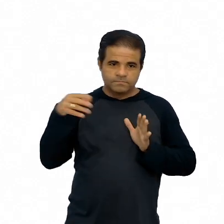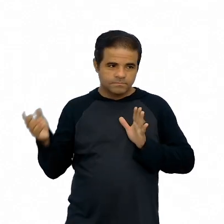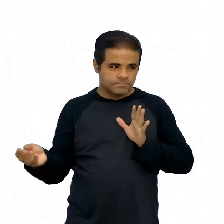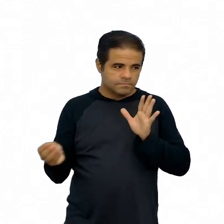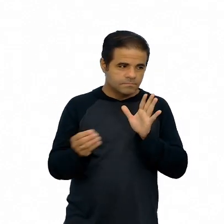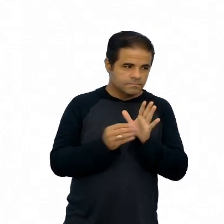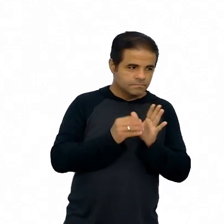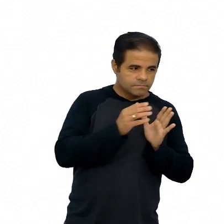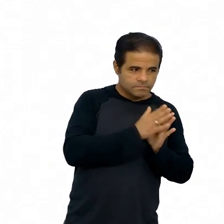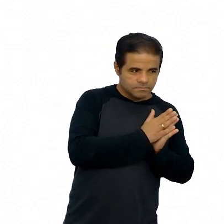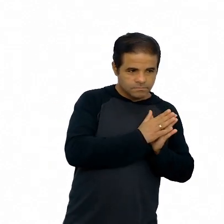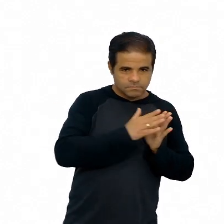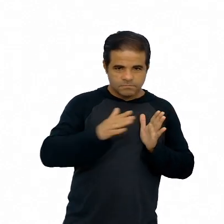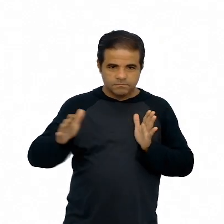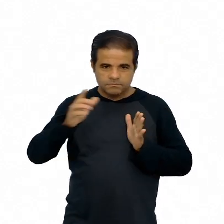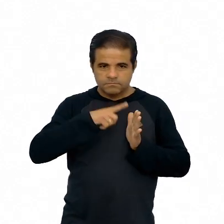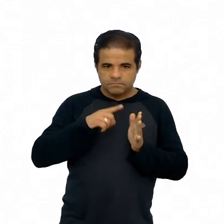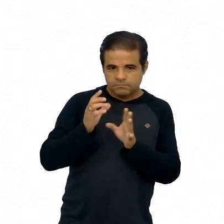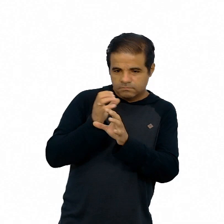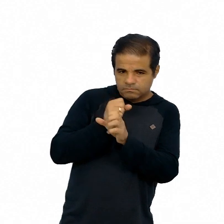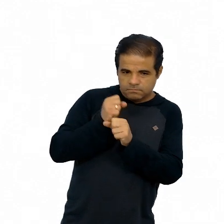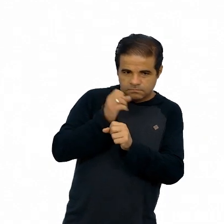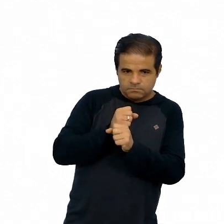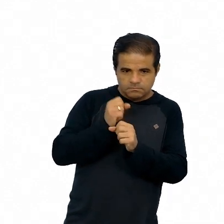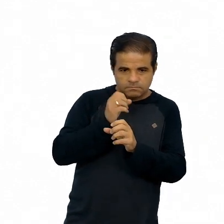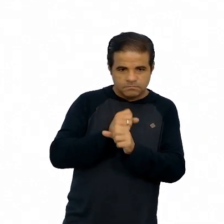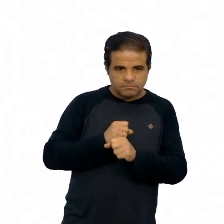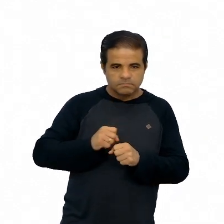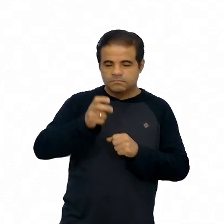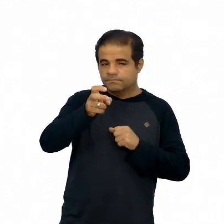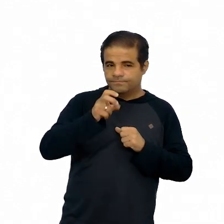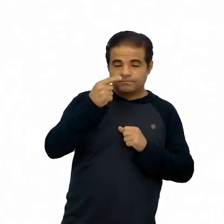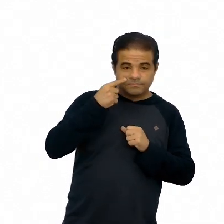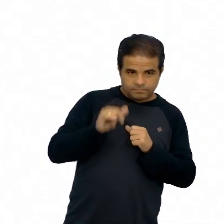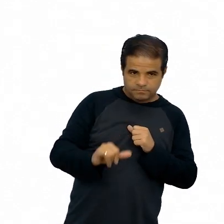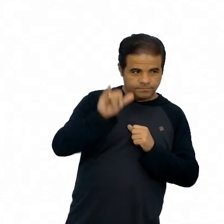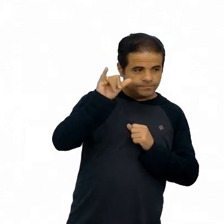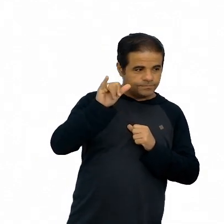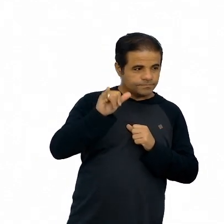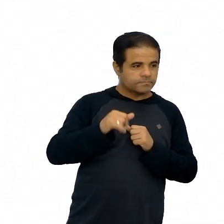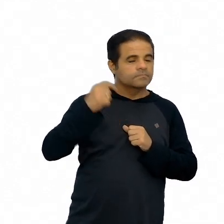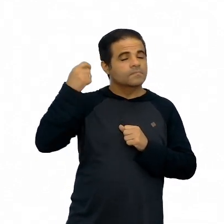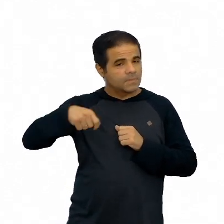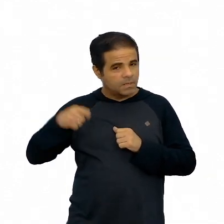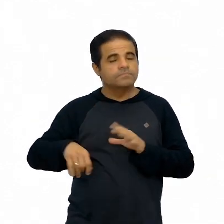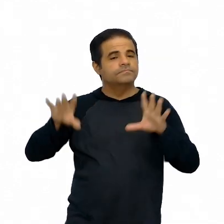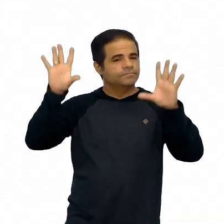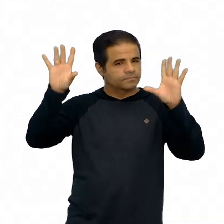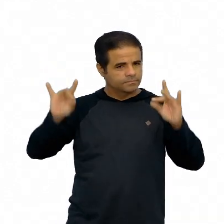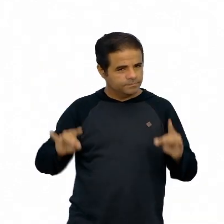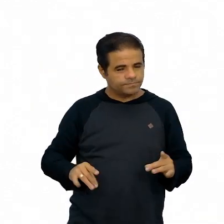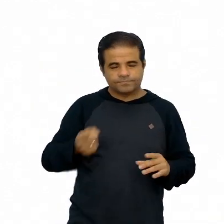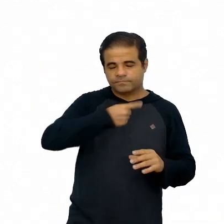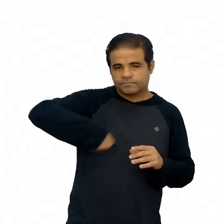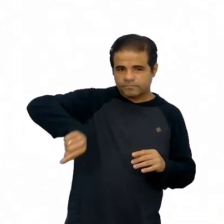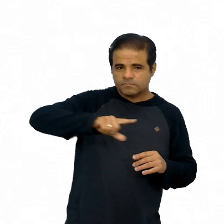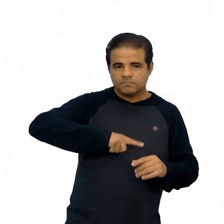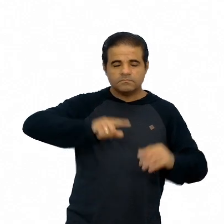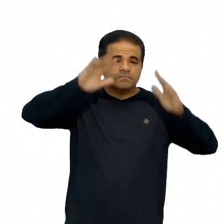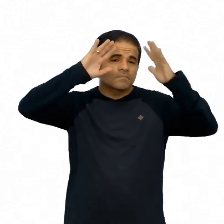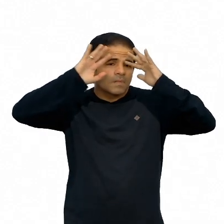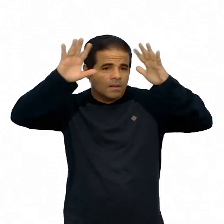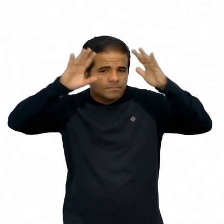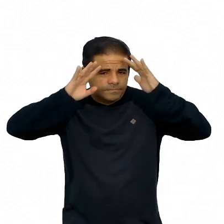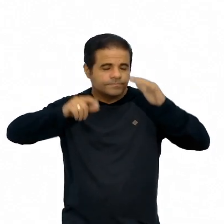Eu vou olhar esse ângulo total, vou olhar o x e vou olhar o y, tá? Então, a gente tem esse detalhezinho para a gente pensar aí. Olha